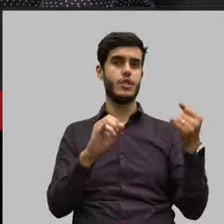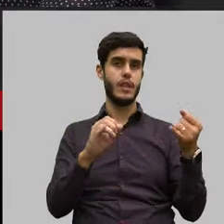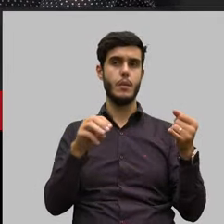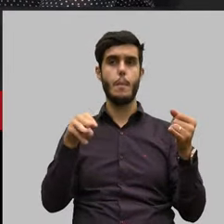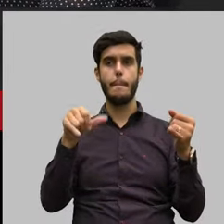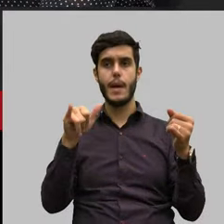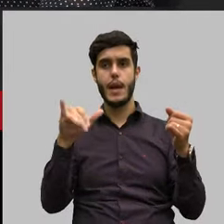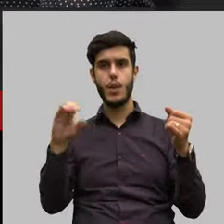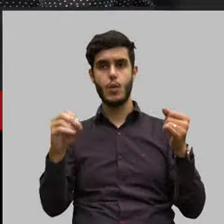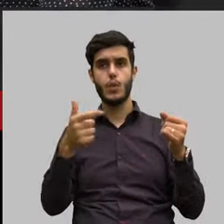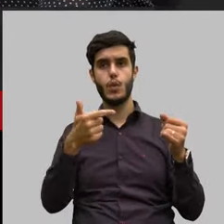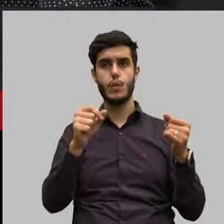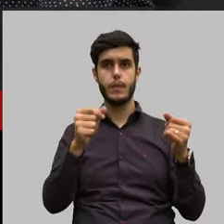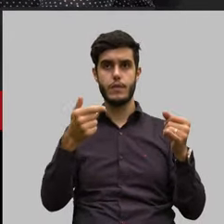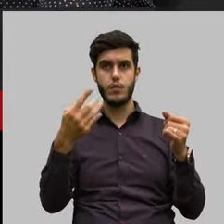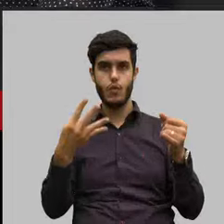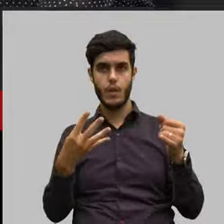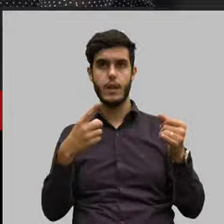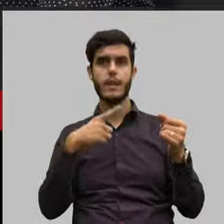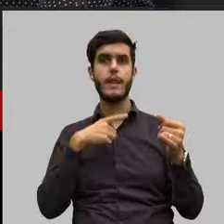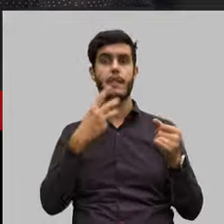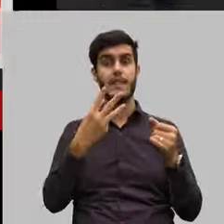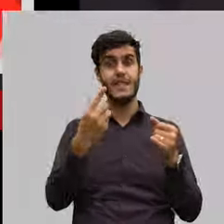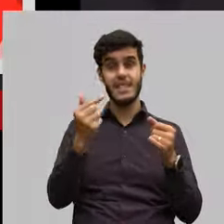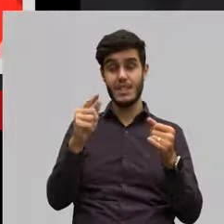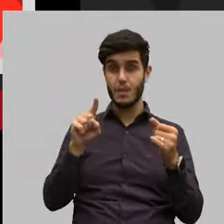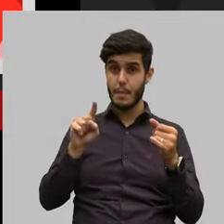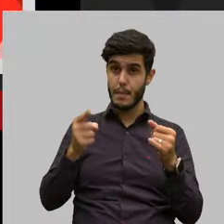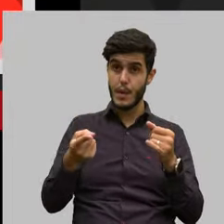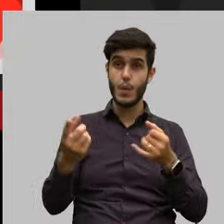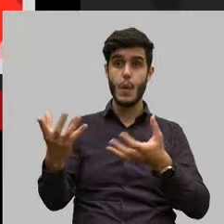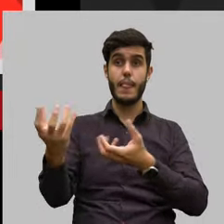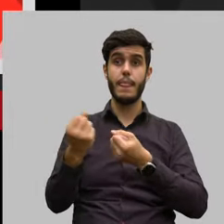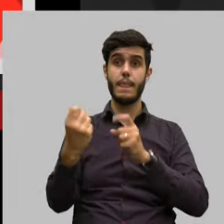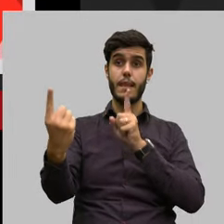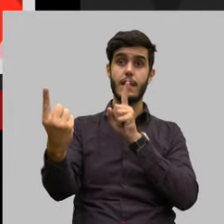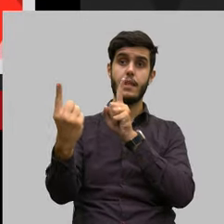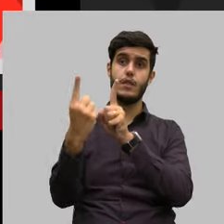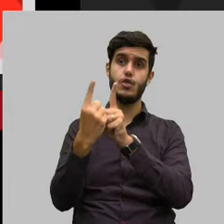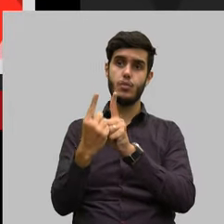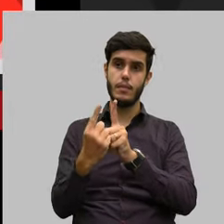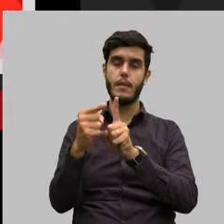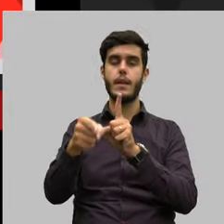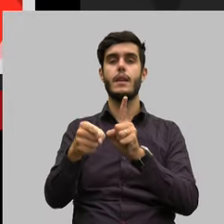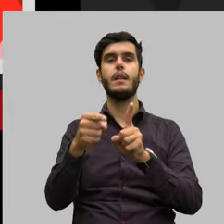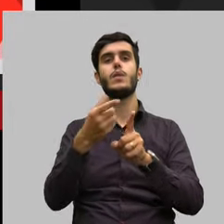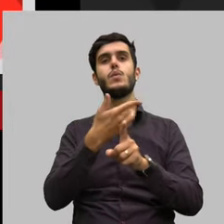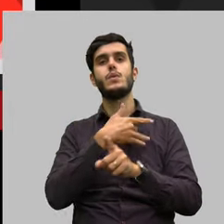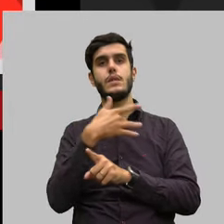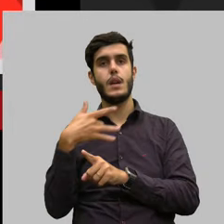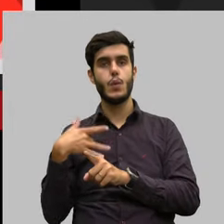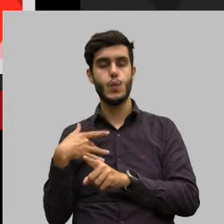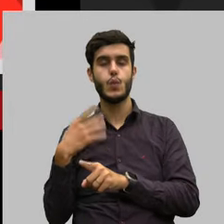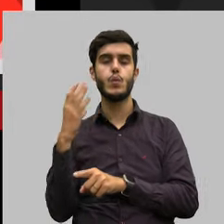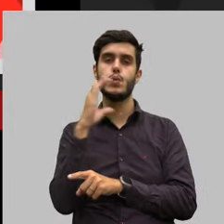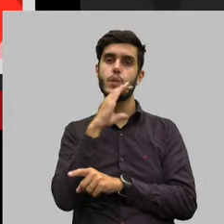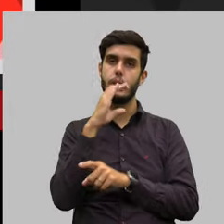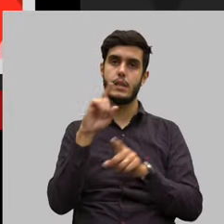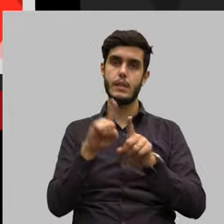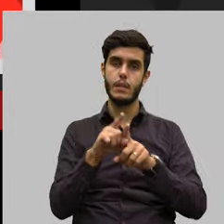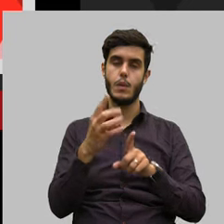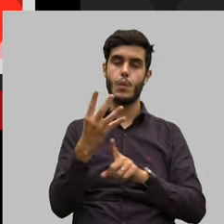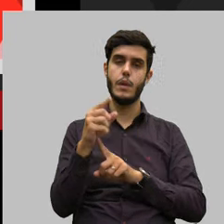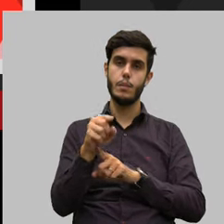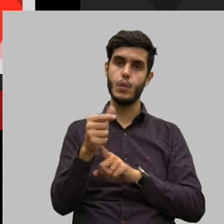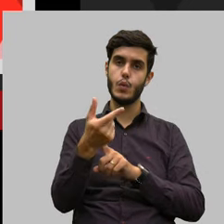o hgip realizou mais de 37.000 atendimentos na área de serviço médico e de urgência 4200 mais de